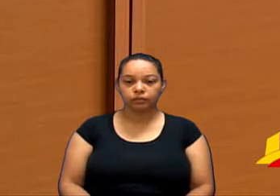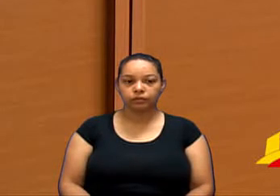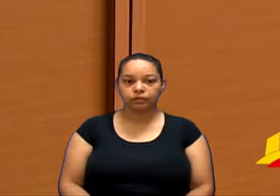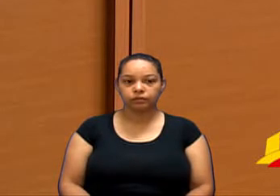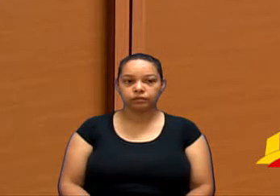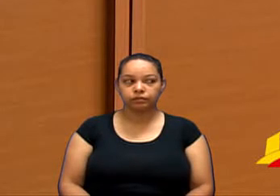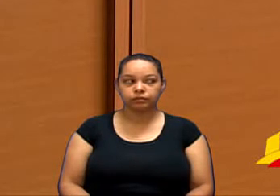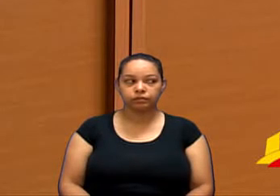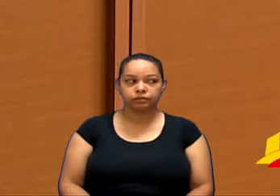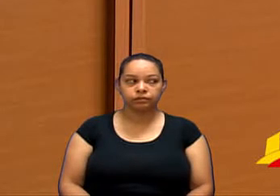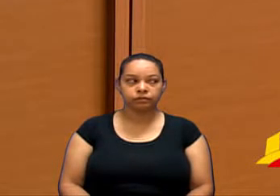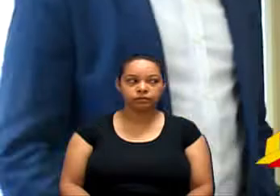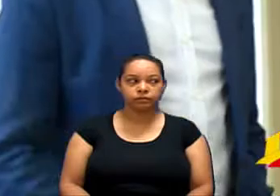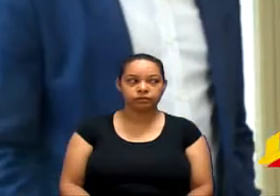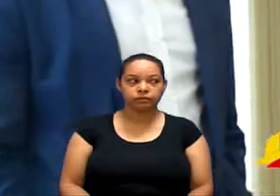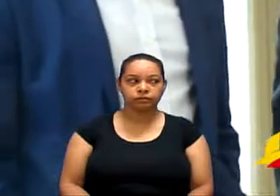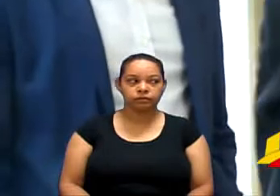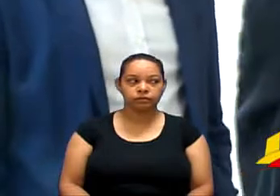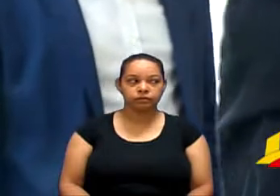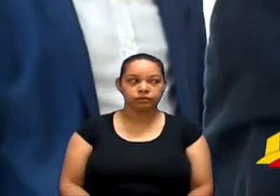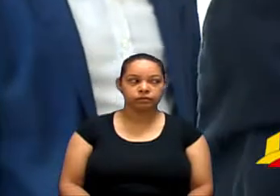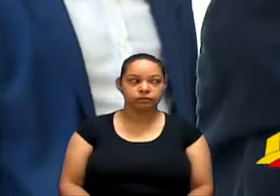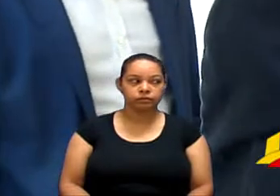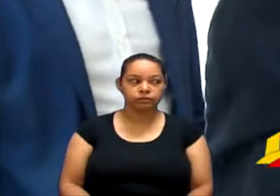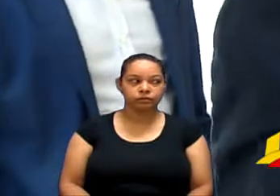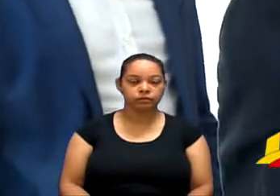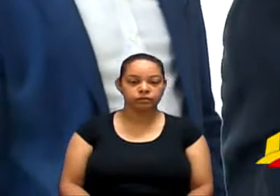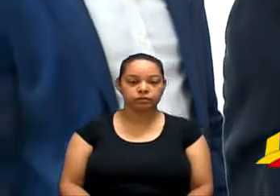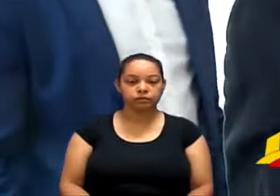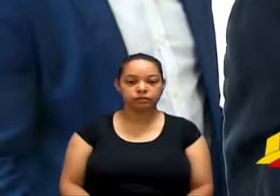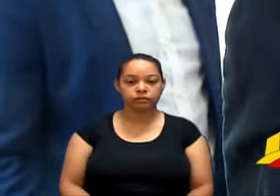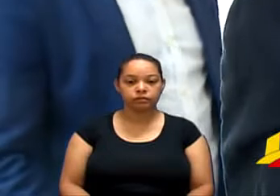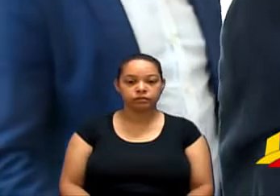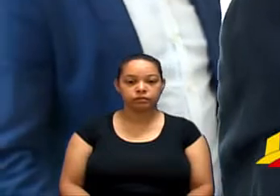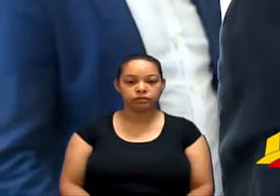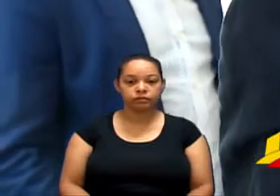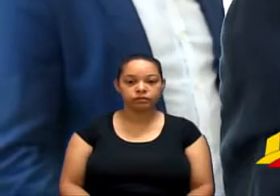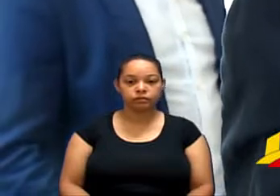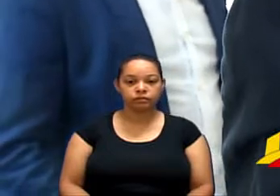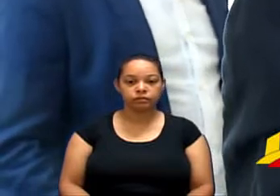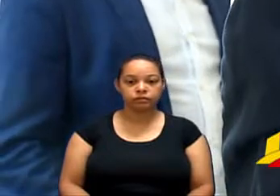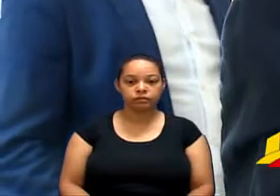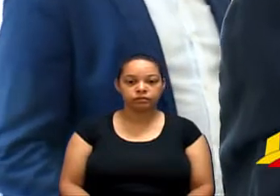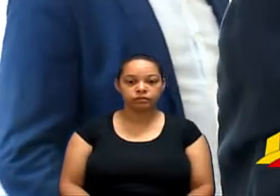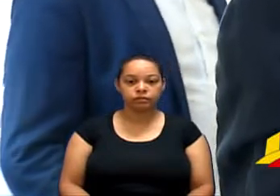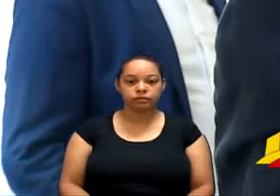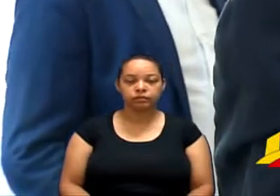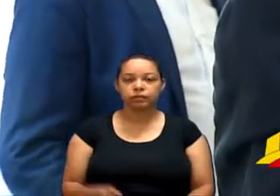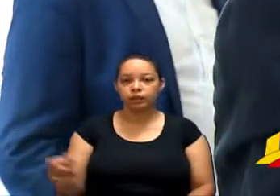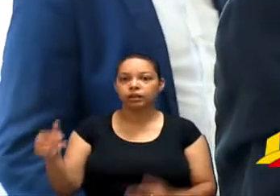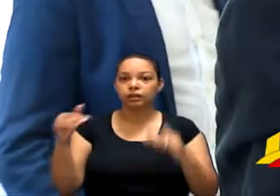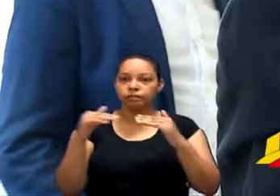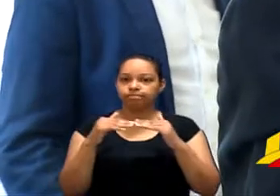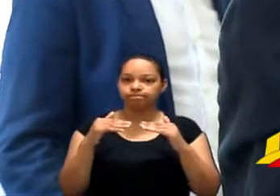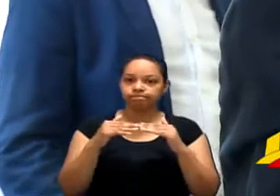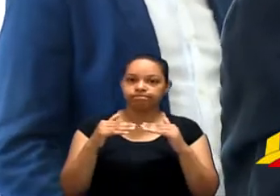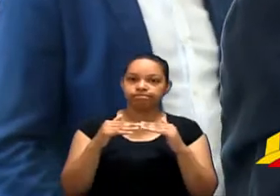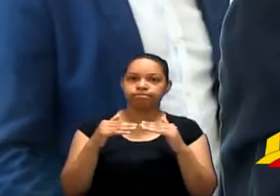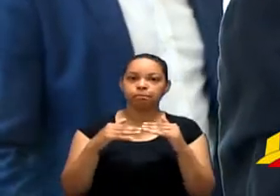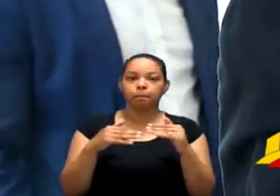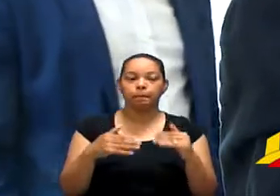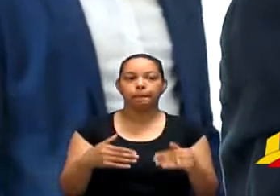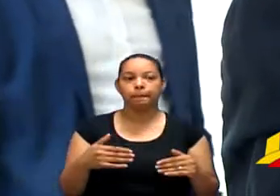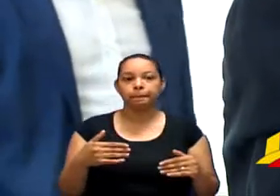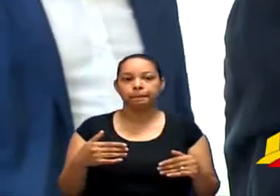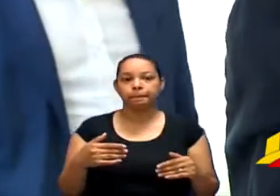em como um acordo com a vereadora autora do projeto é com a anuência da vereadora ela concordou que o Vectra parcial